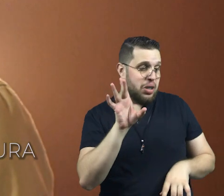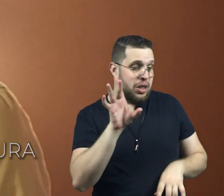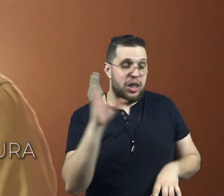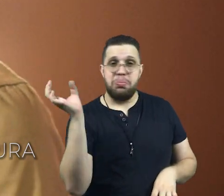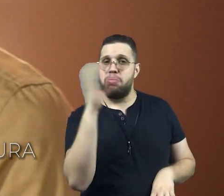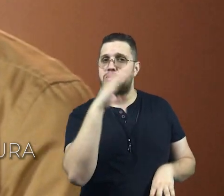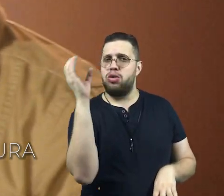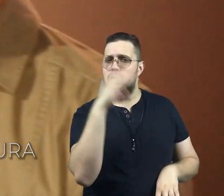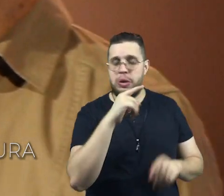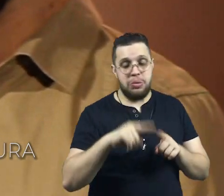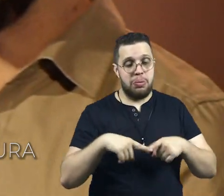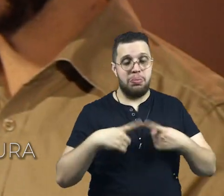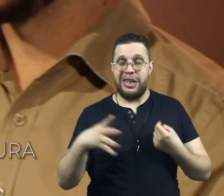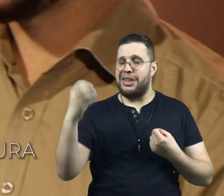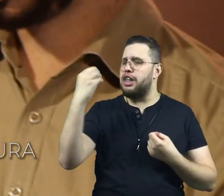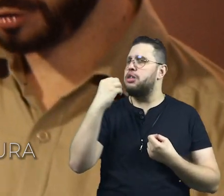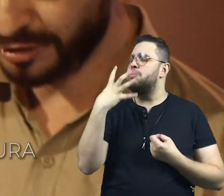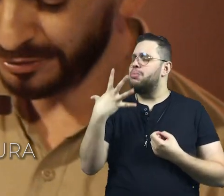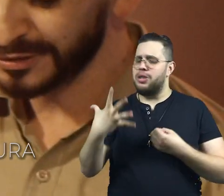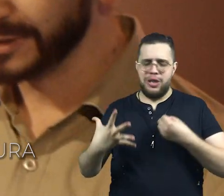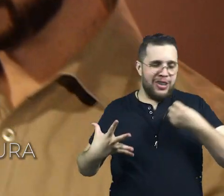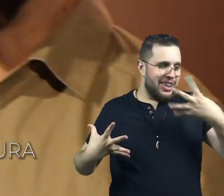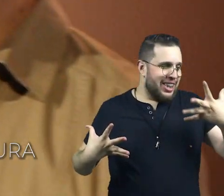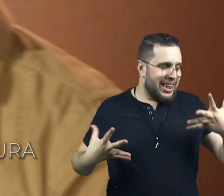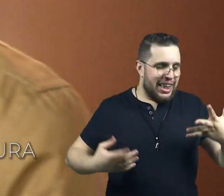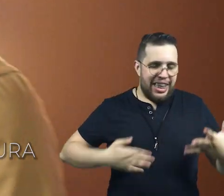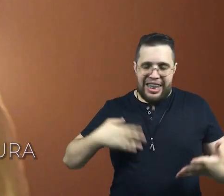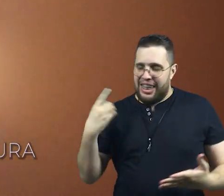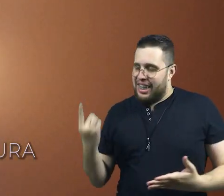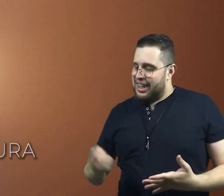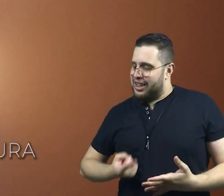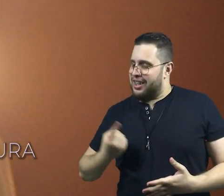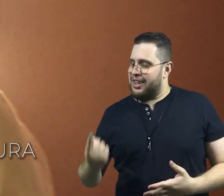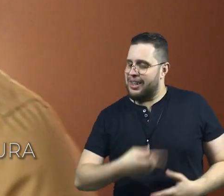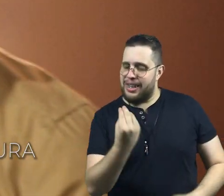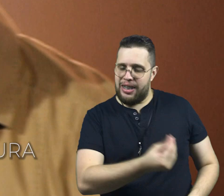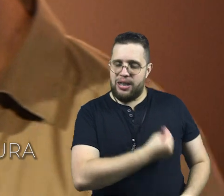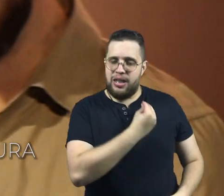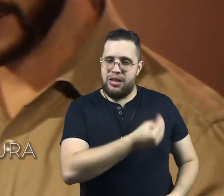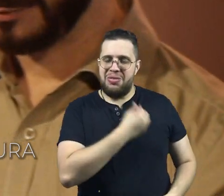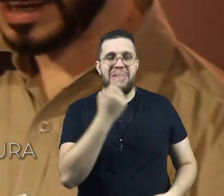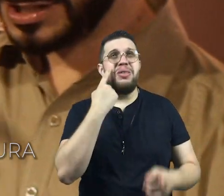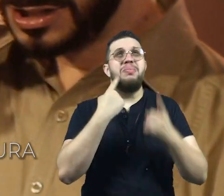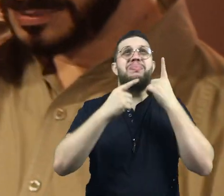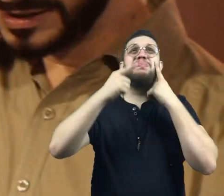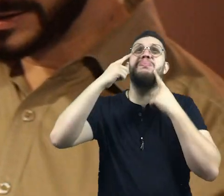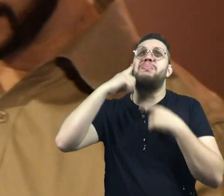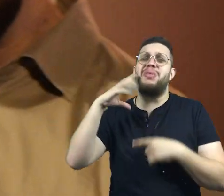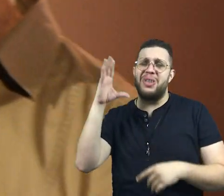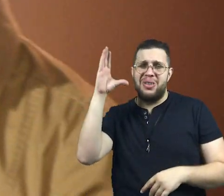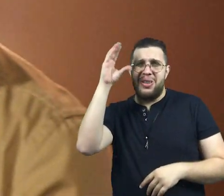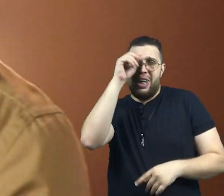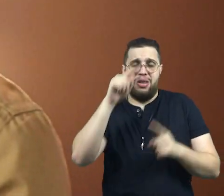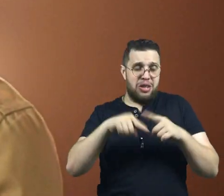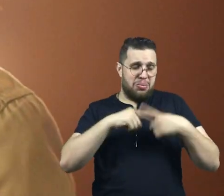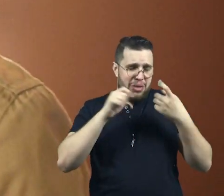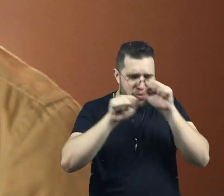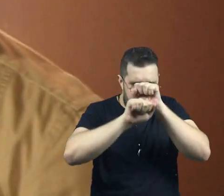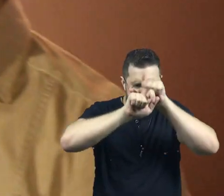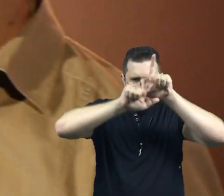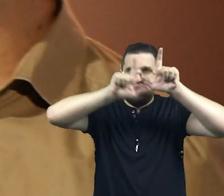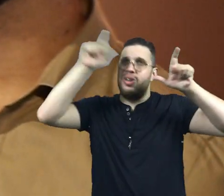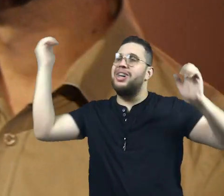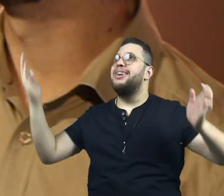a vida toda. O choro pode persistir uma noite, mas de manhã irrompe